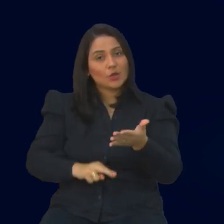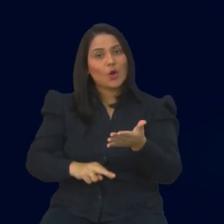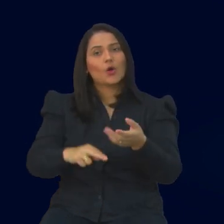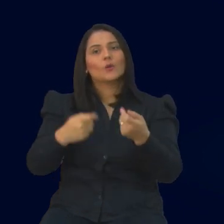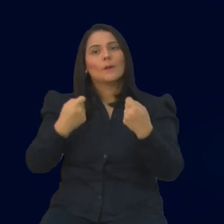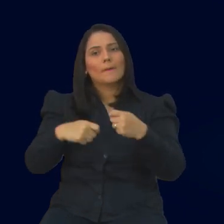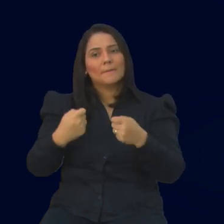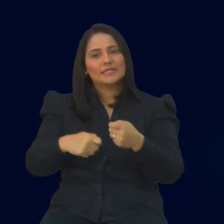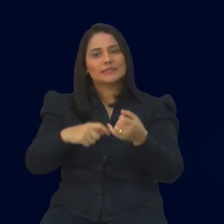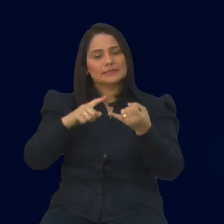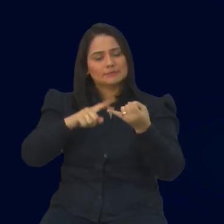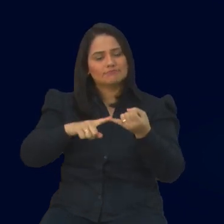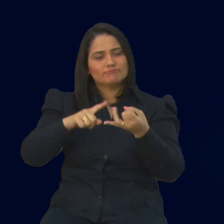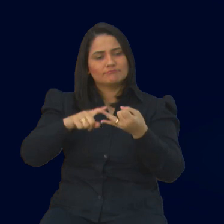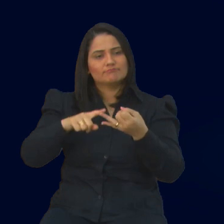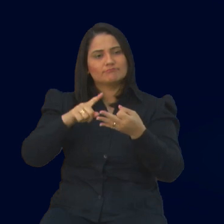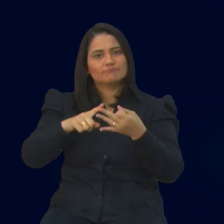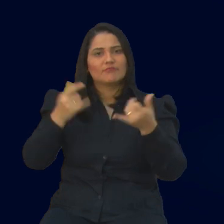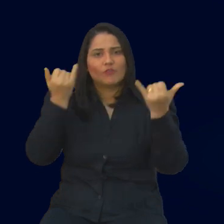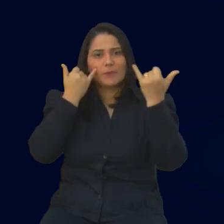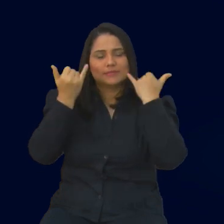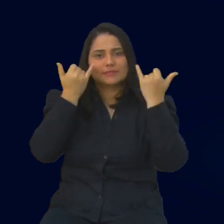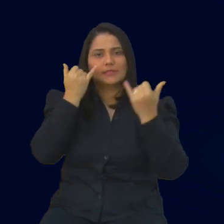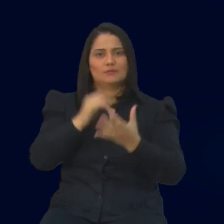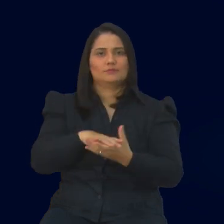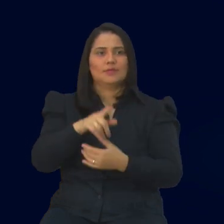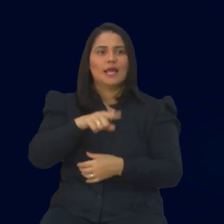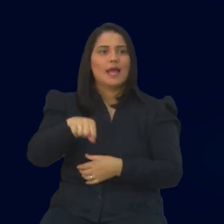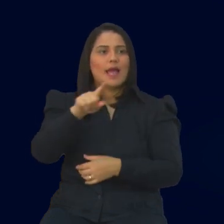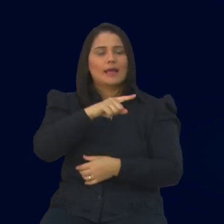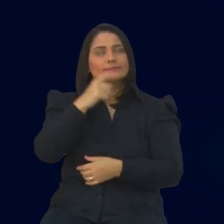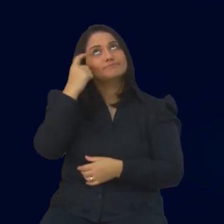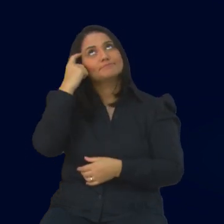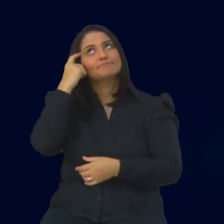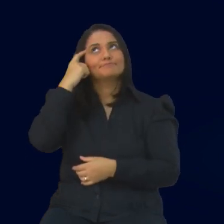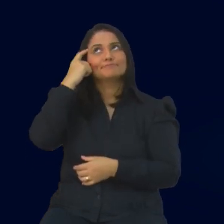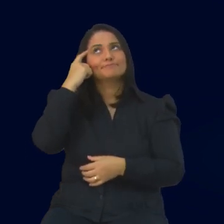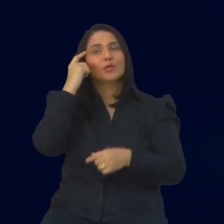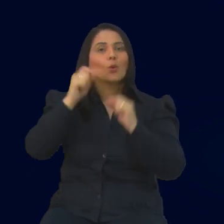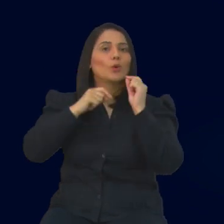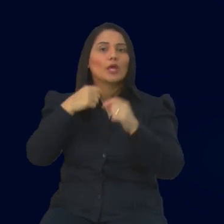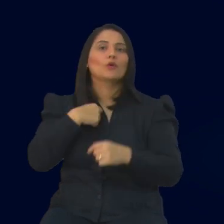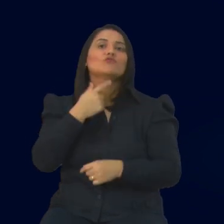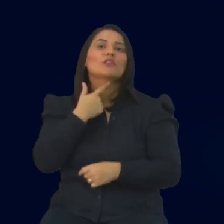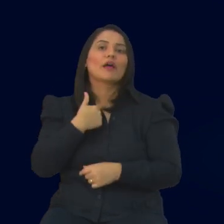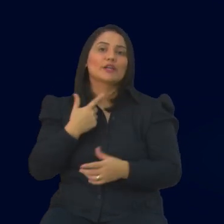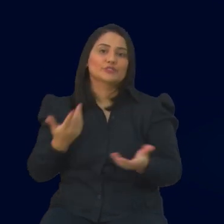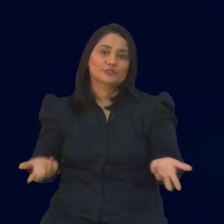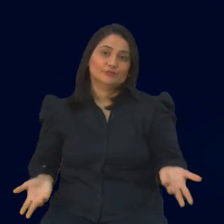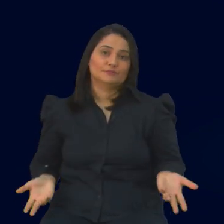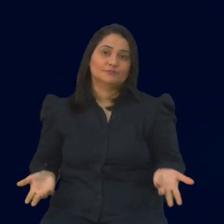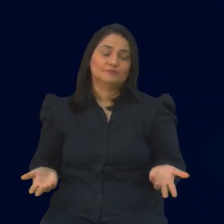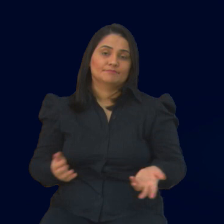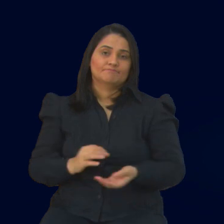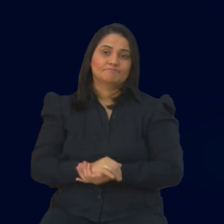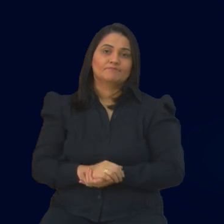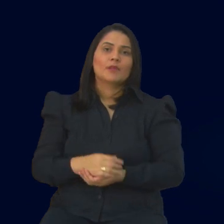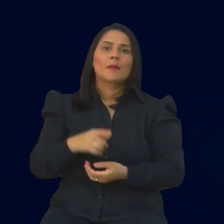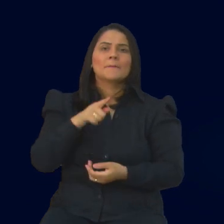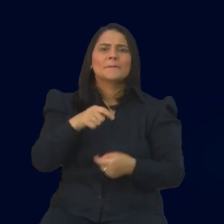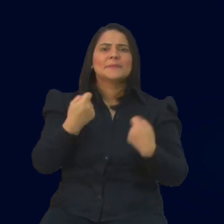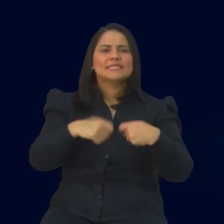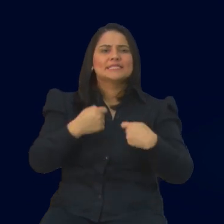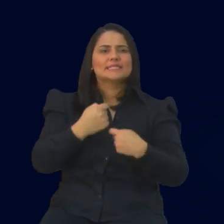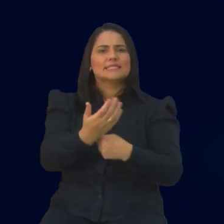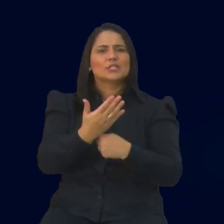tais informações. A pessoa não tem como adivinhar o nosso desejo. Você precisa me ajudar mais